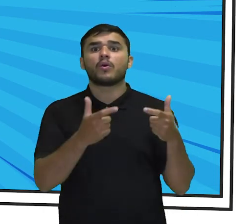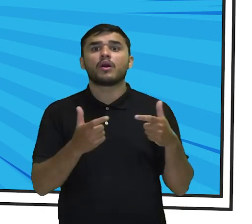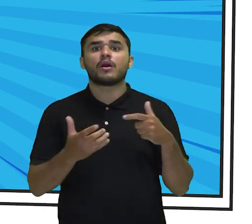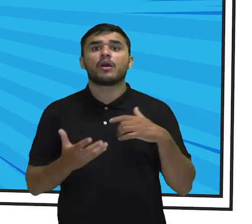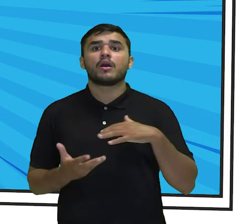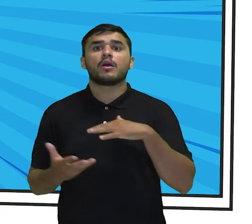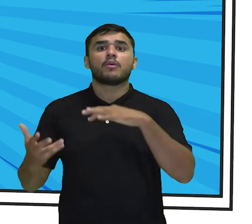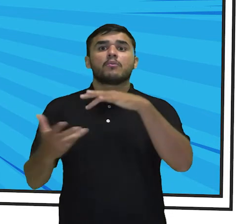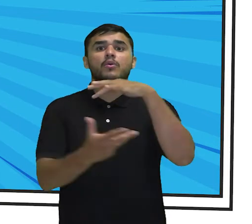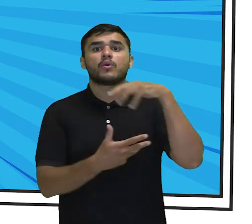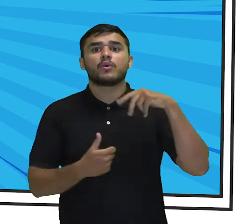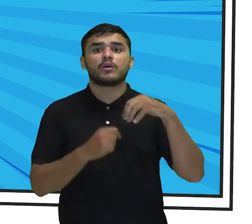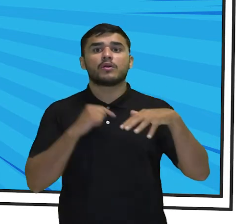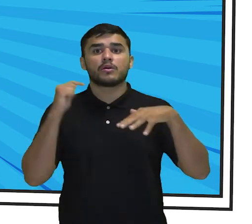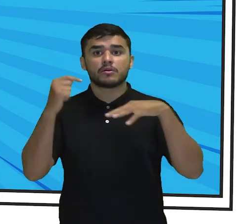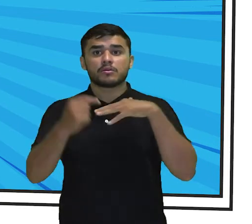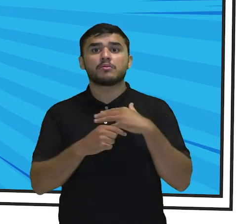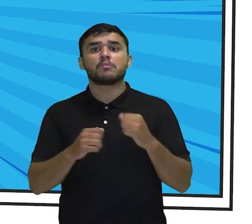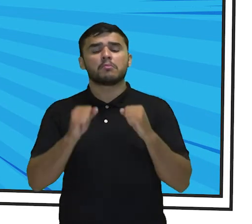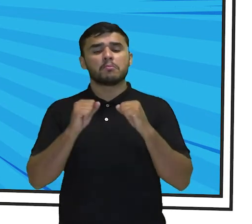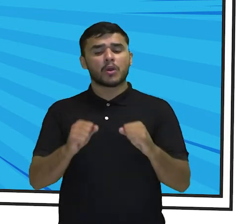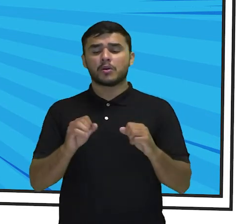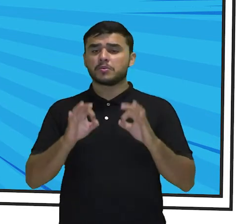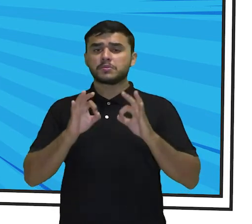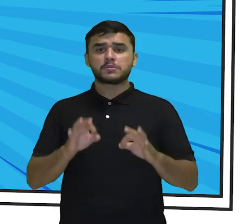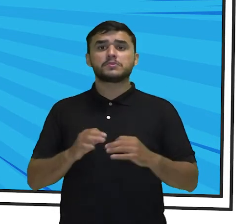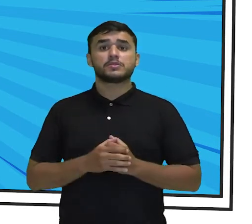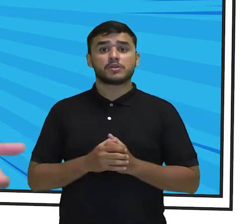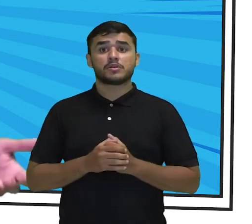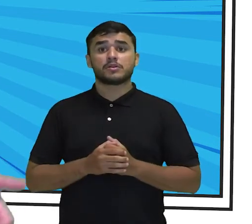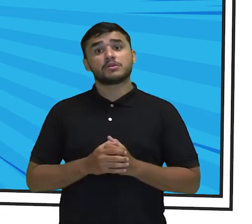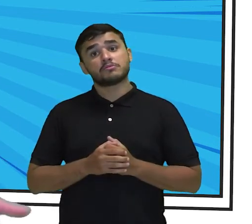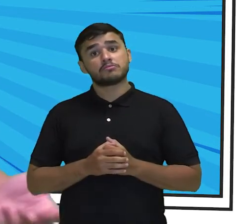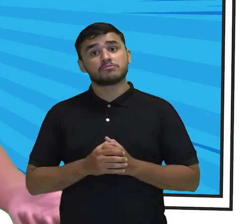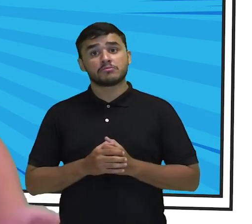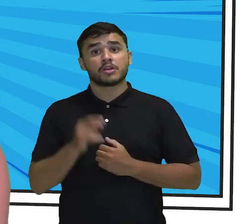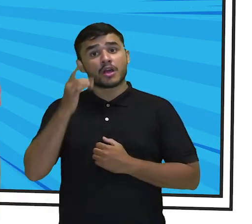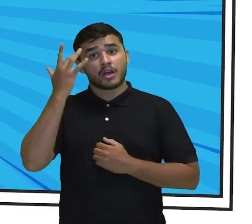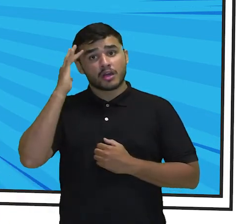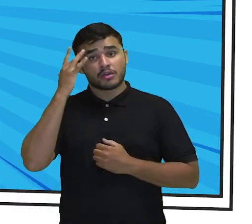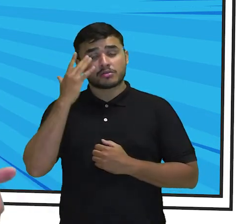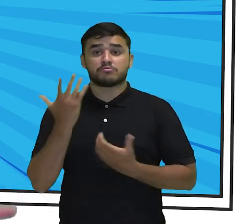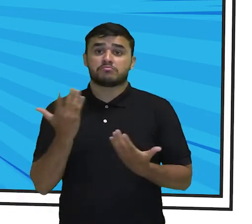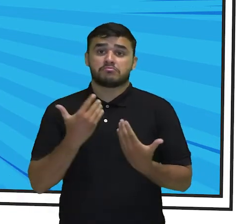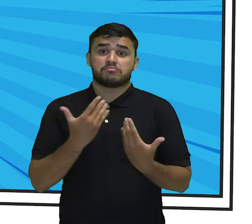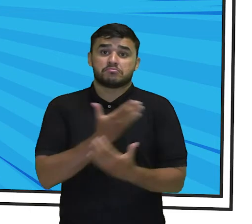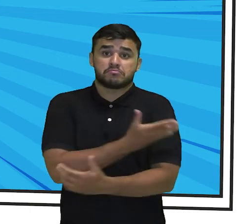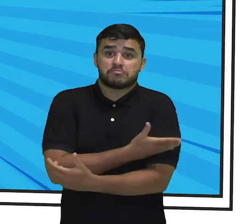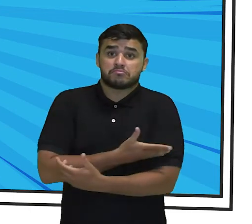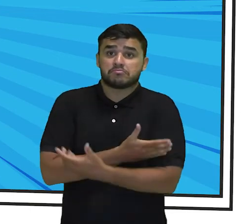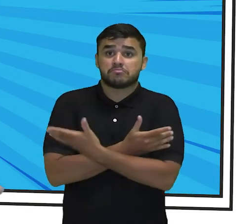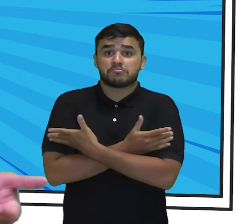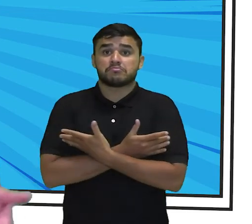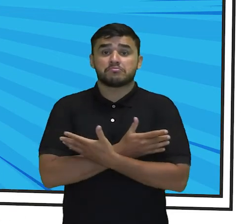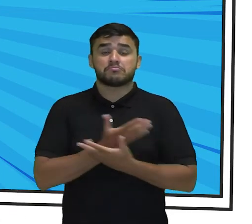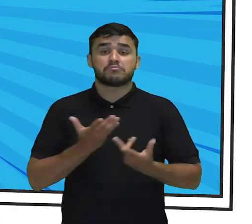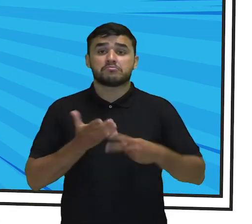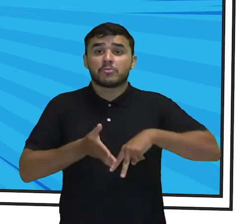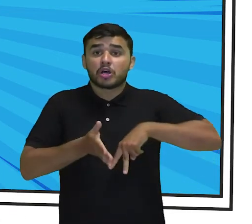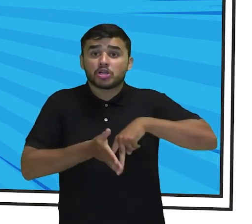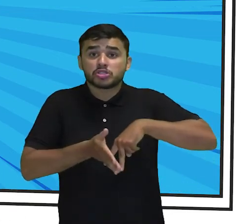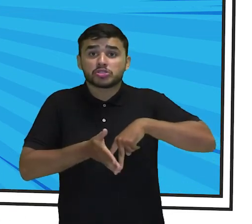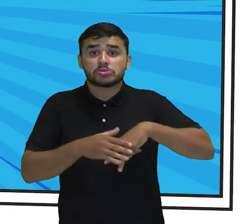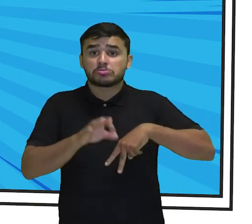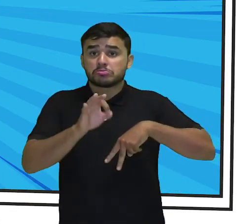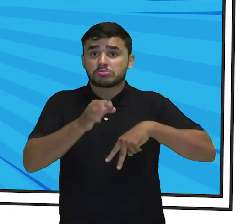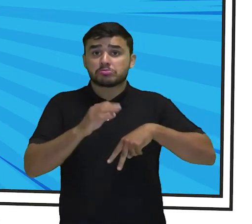estará adequado para ficar nesse lugar. Porque você deve estar usando, quem sabe, uma camiseta, um jeans e um tênis.